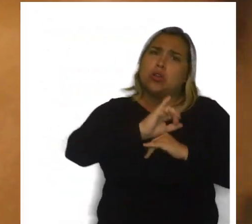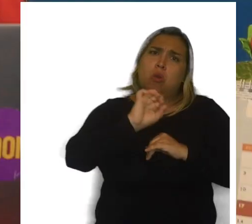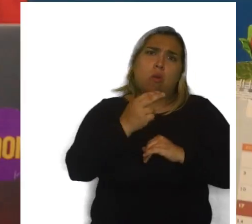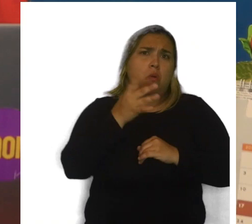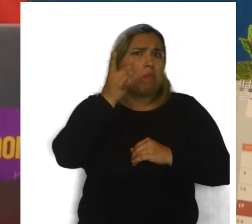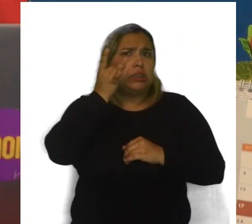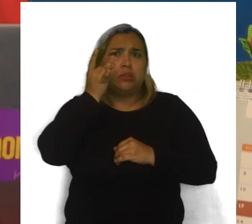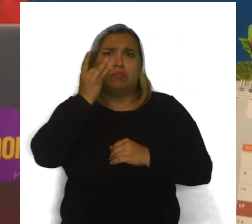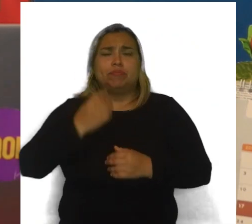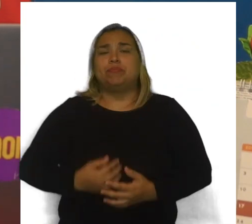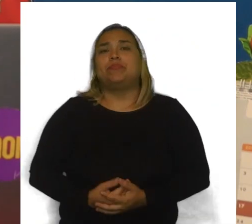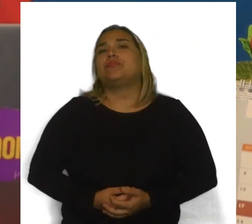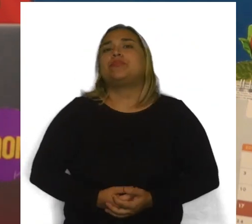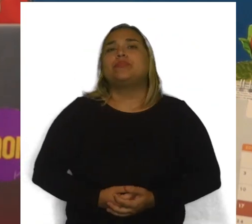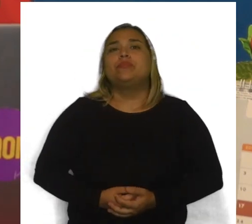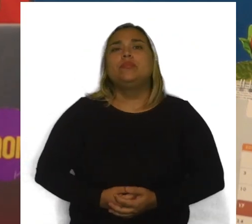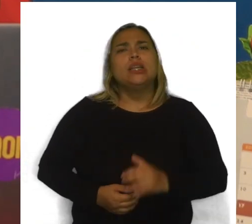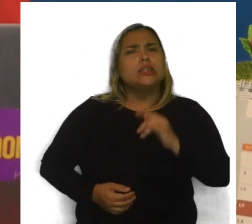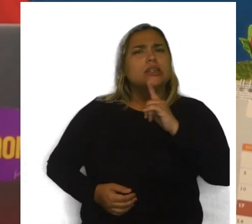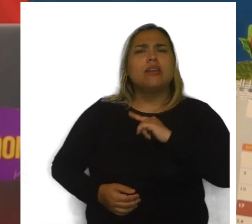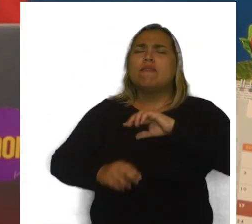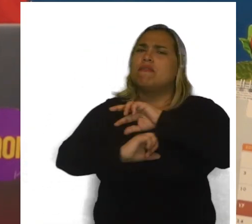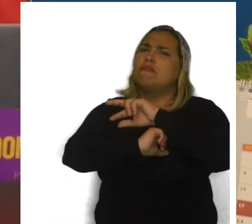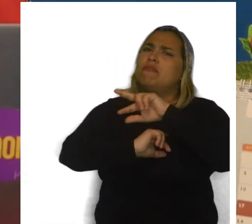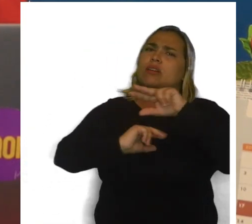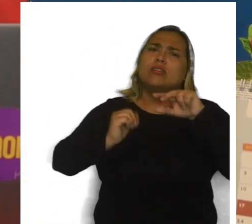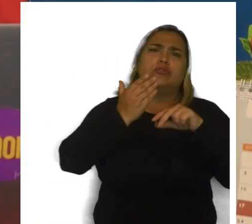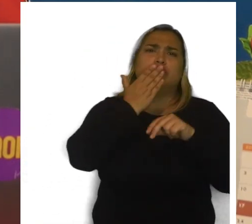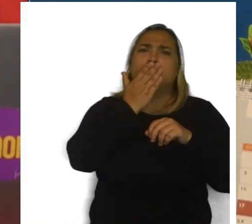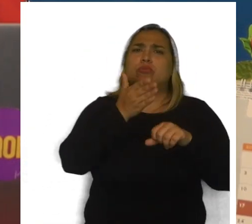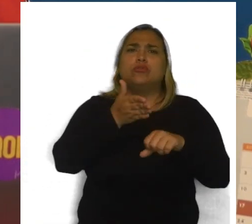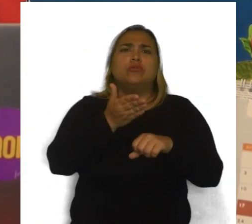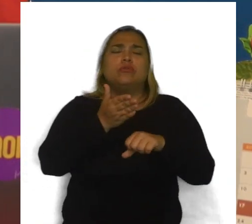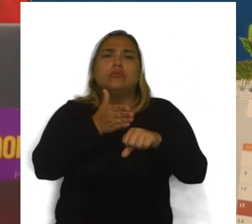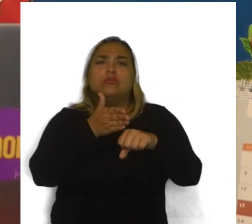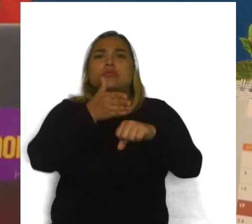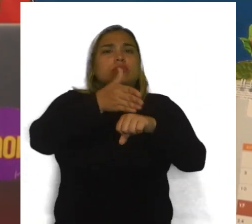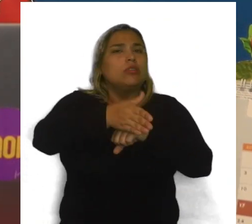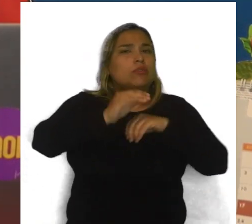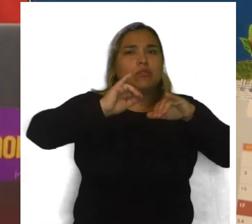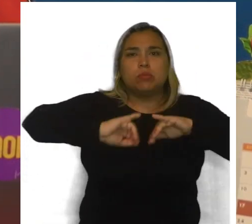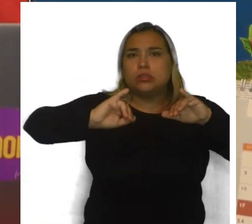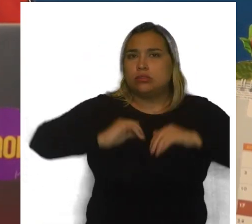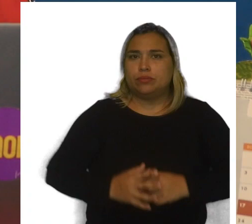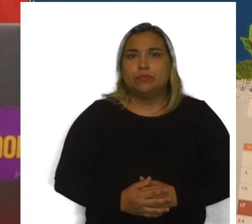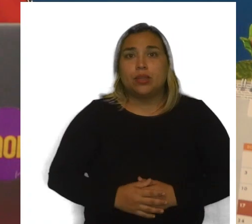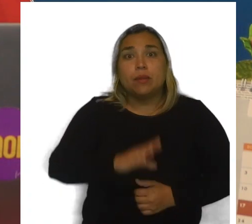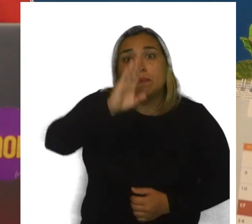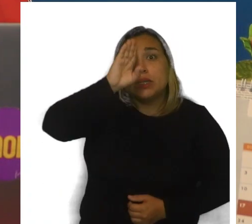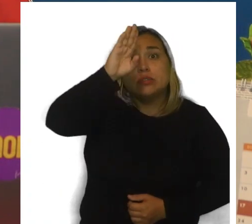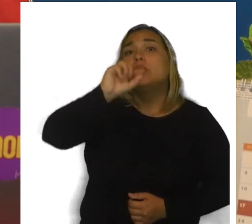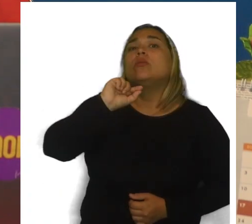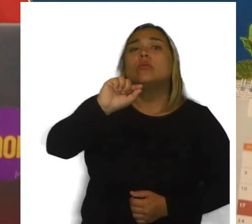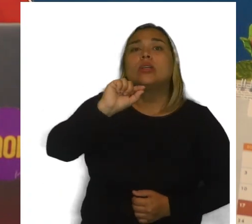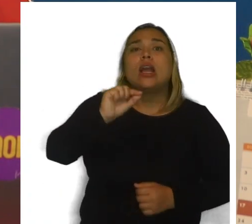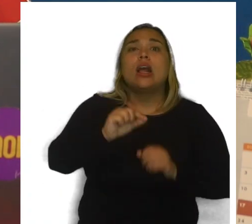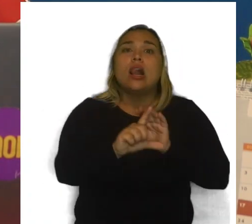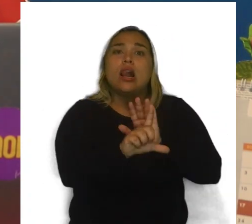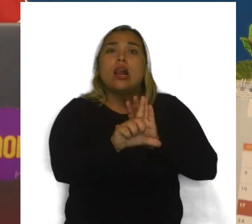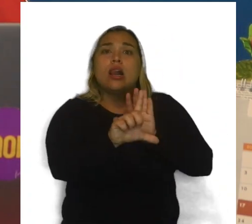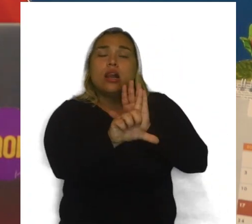físico. Bom, existem várias formas de acessar o banco de dados. Uma das principais é pela Lei de